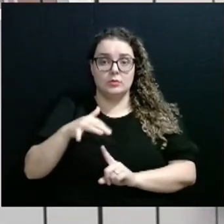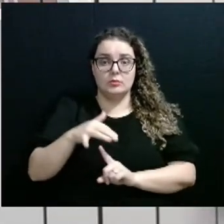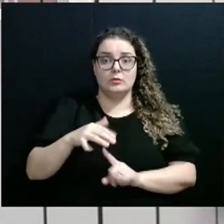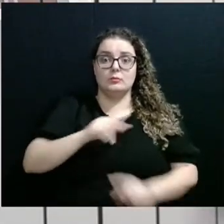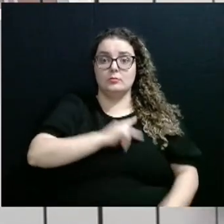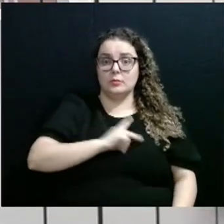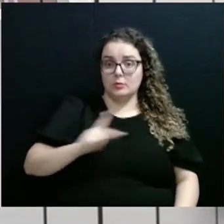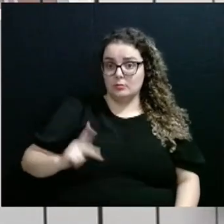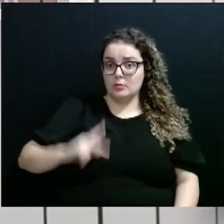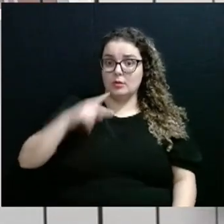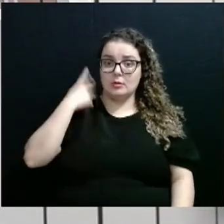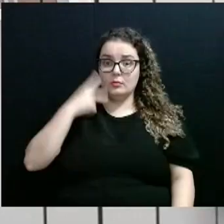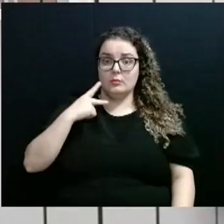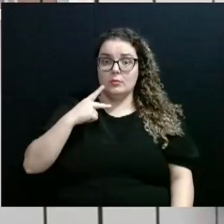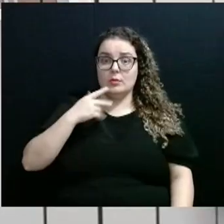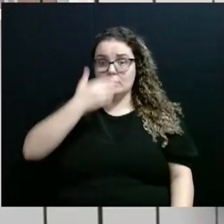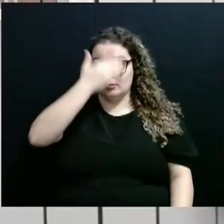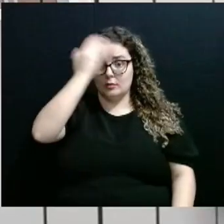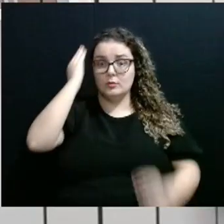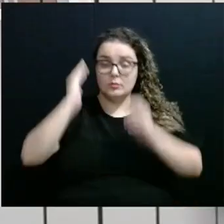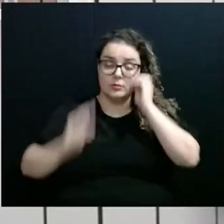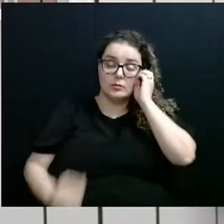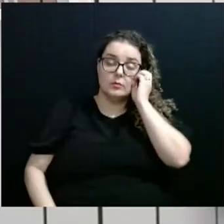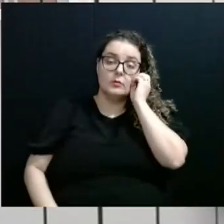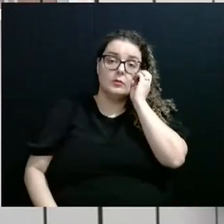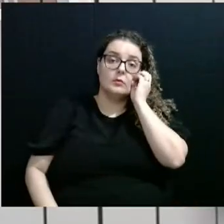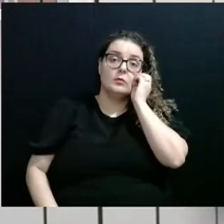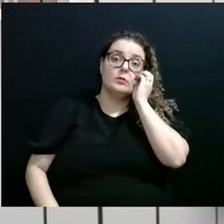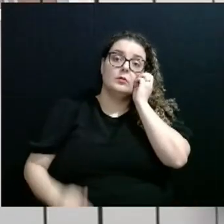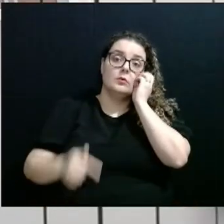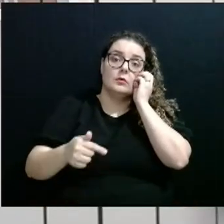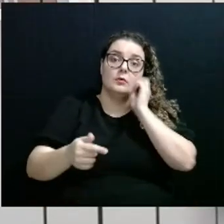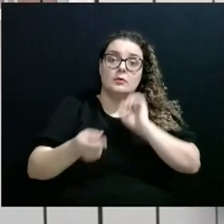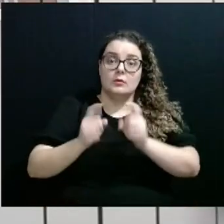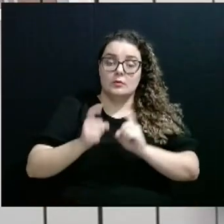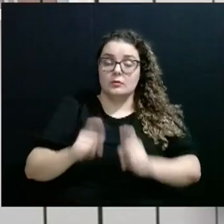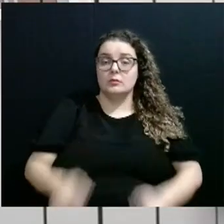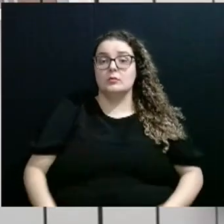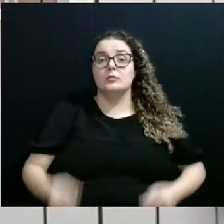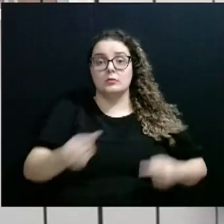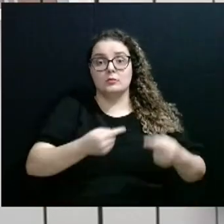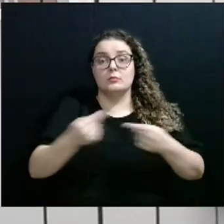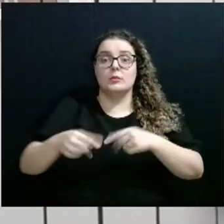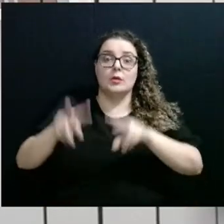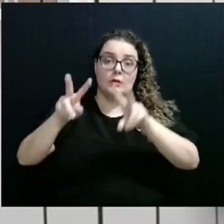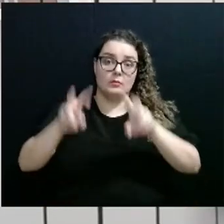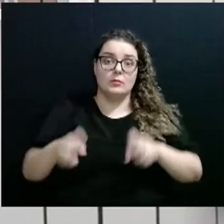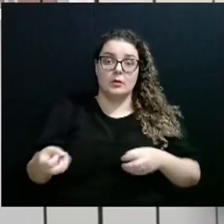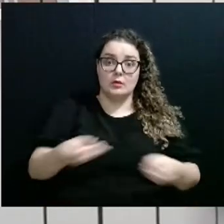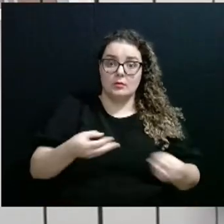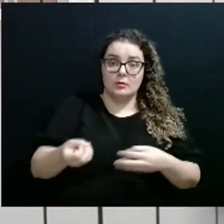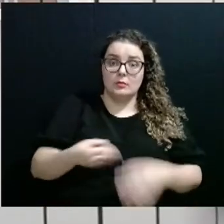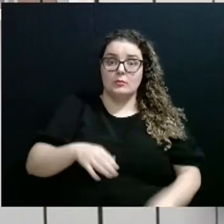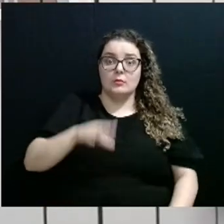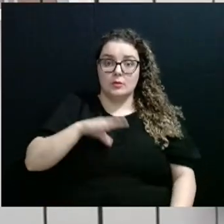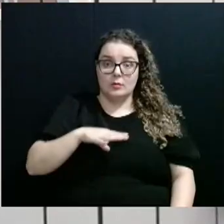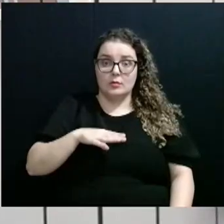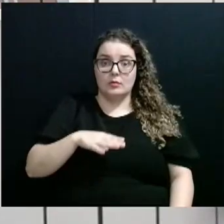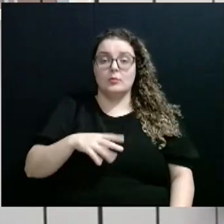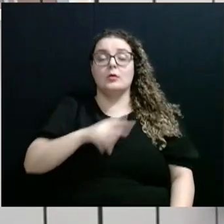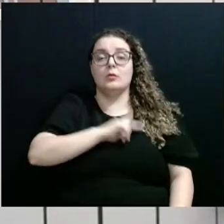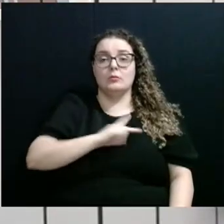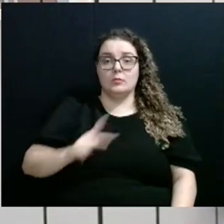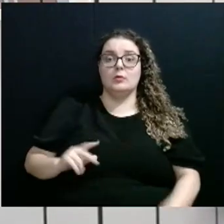Luiz Iabico, realizou 7 reuniões para debater temas atuais para o município. O presidente da comissão fez